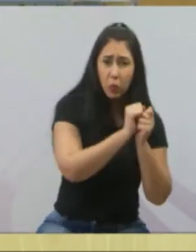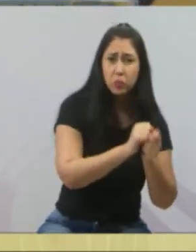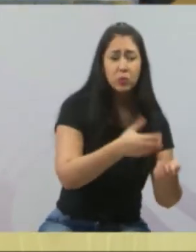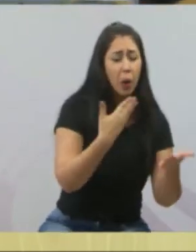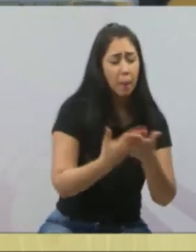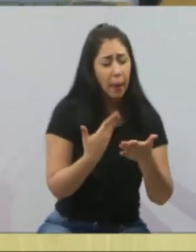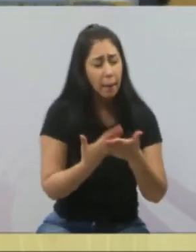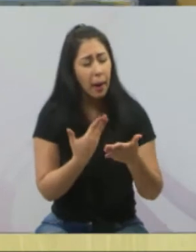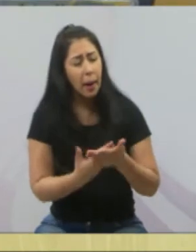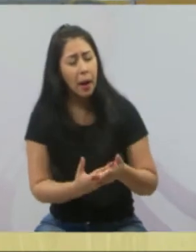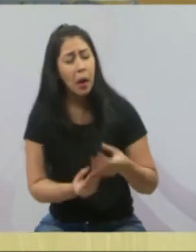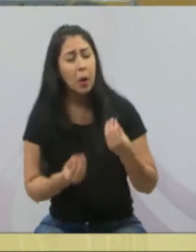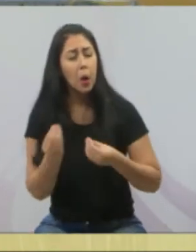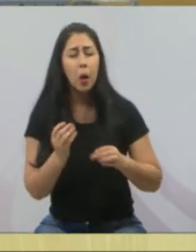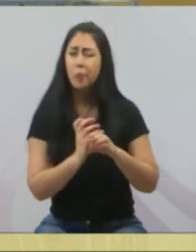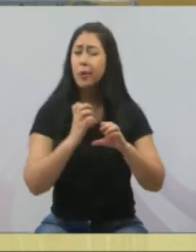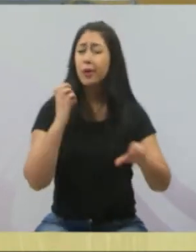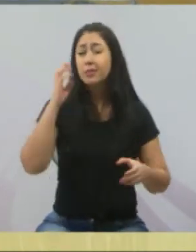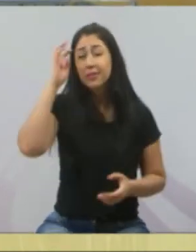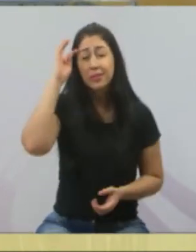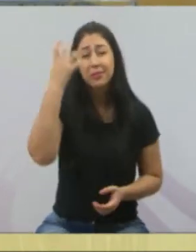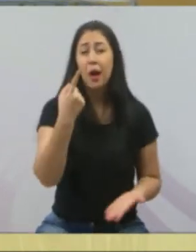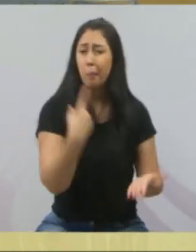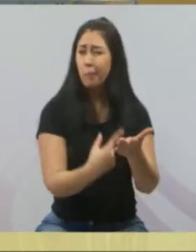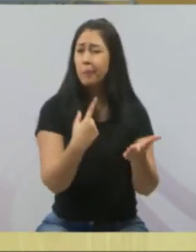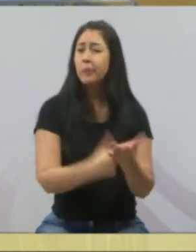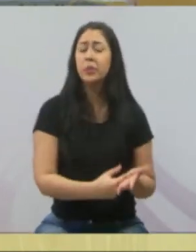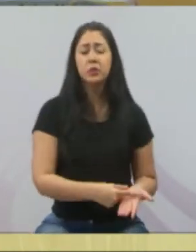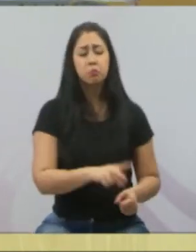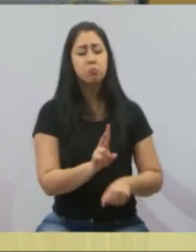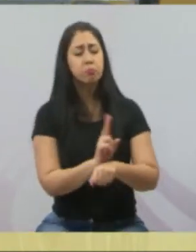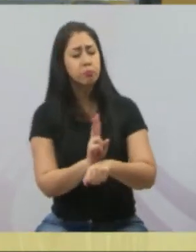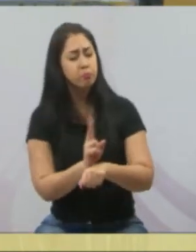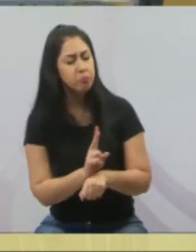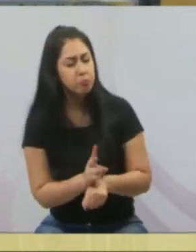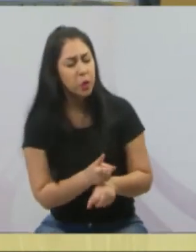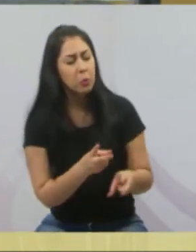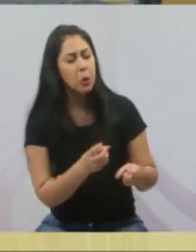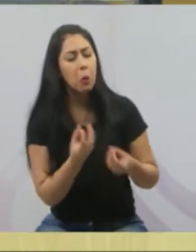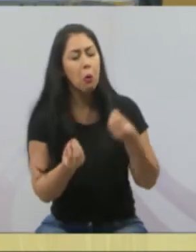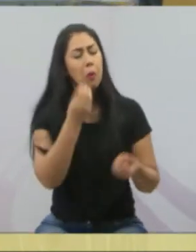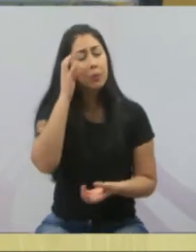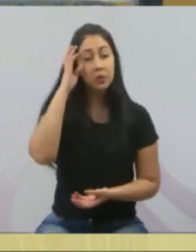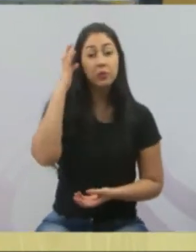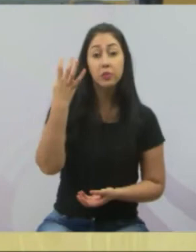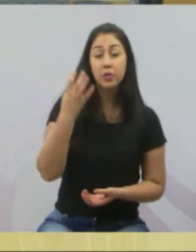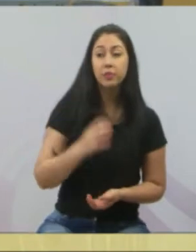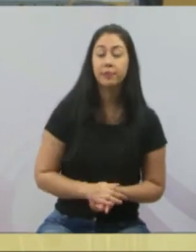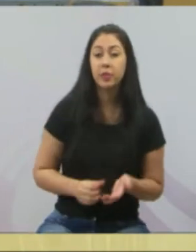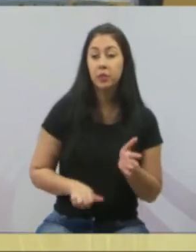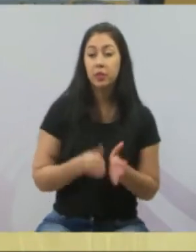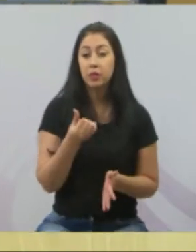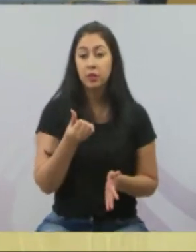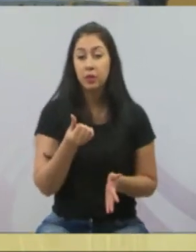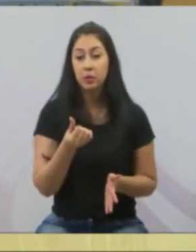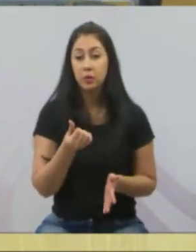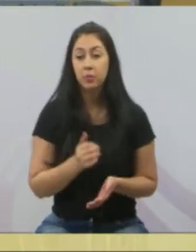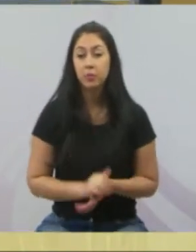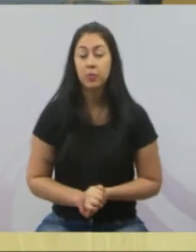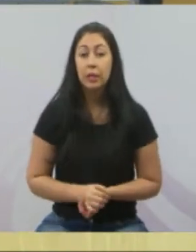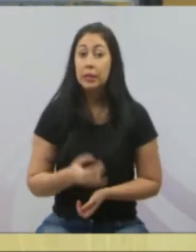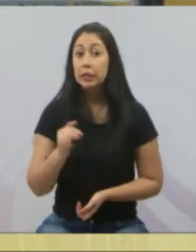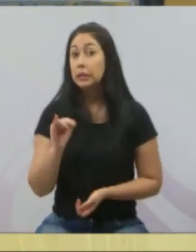Considerando a grande importância do trabalho da ASPAD, Associação de Pais e Amigos do Down, para as famílias de Jacareí, considerando o ofício anexo